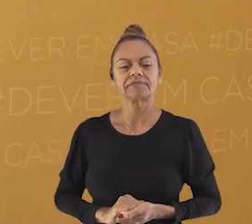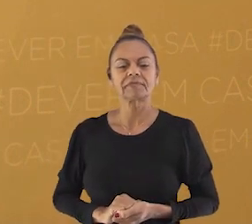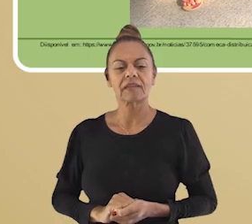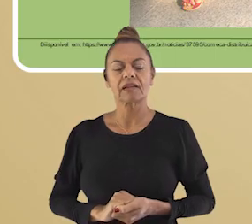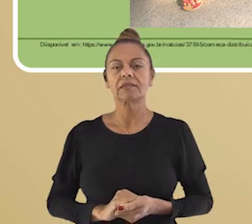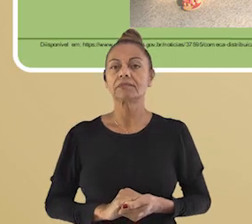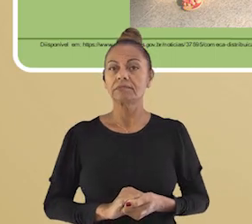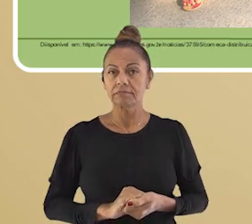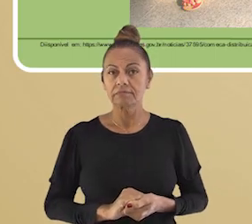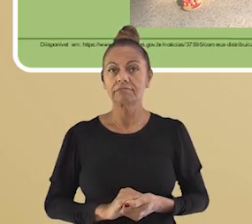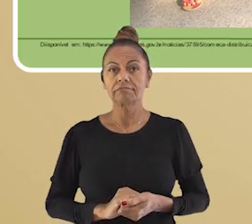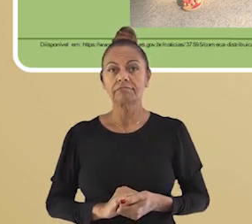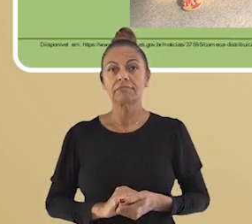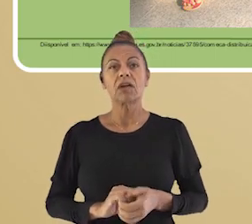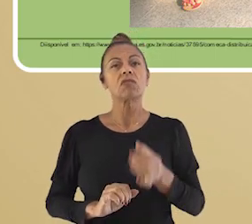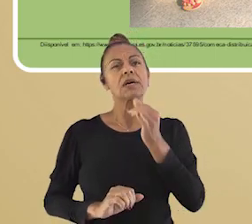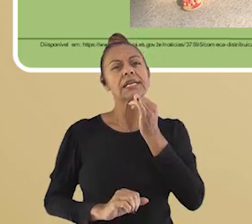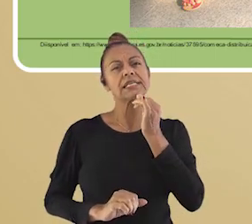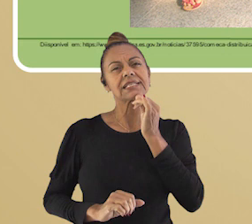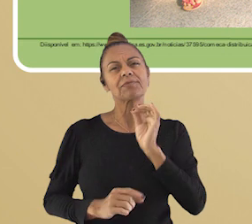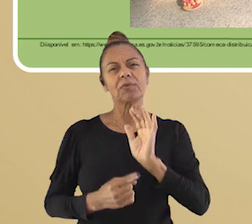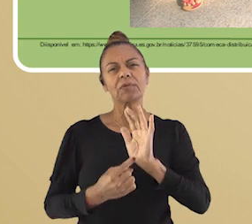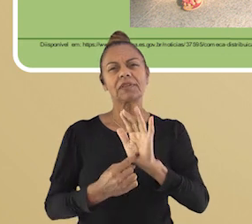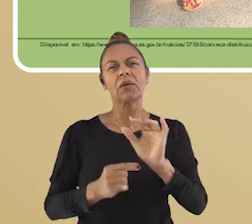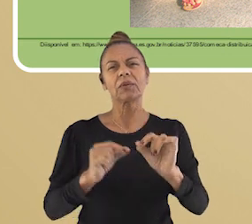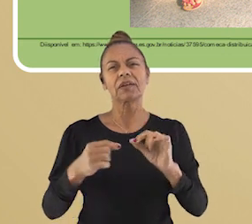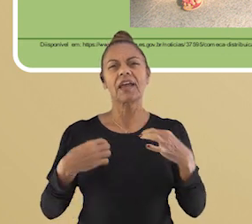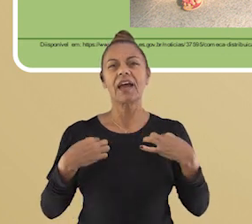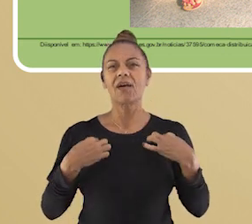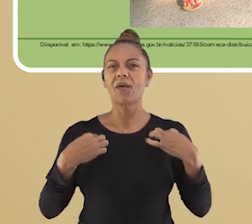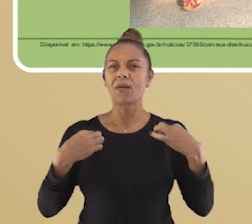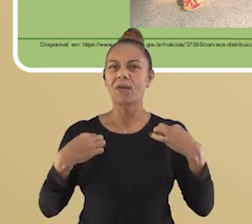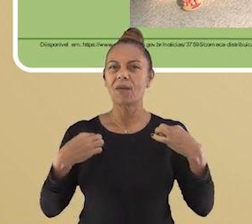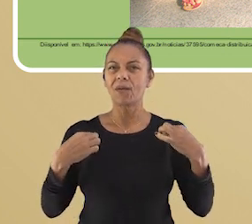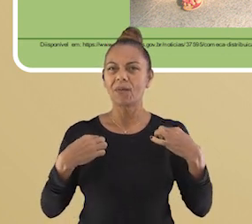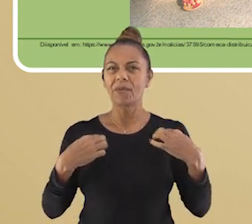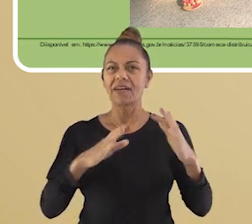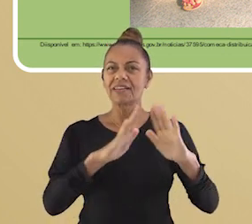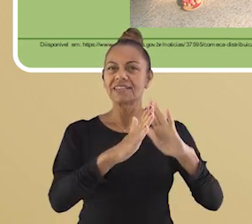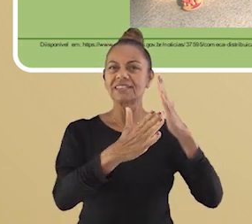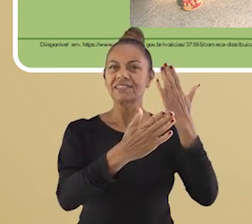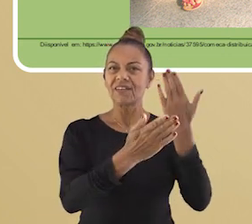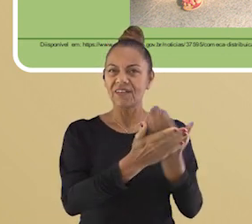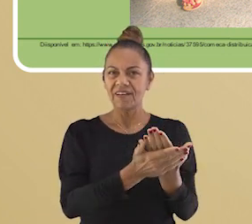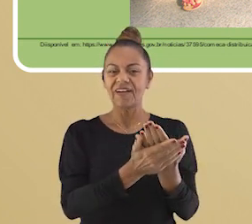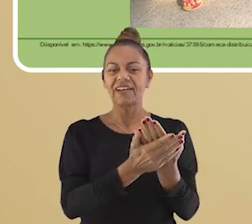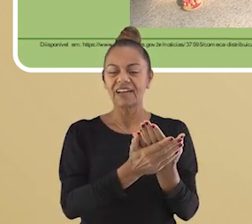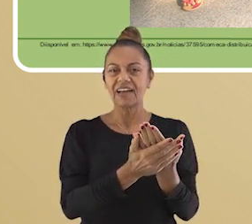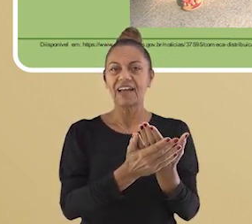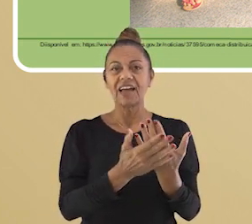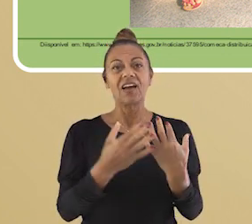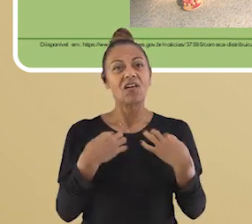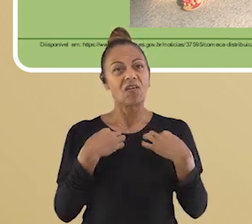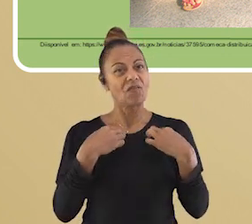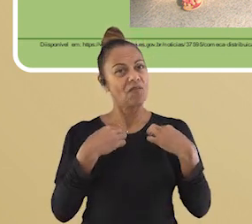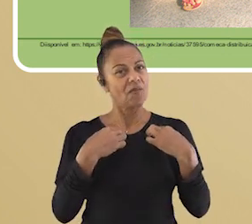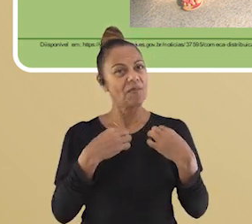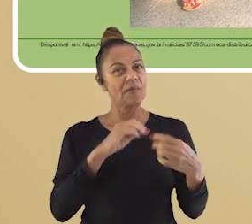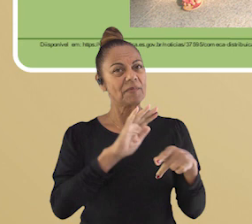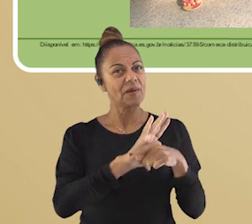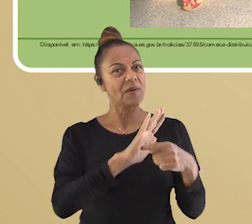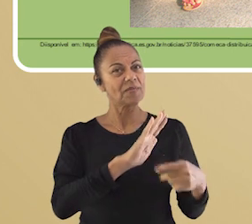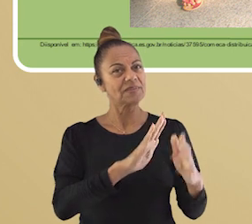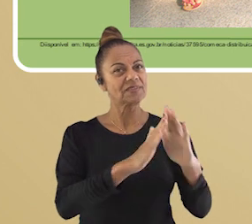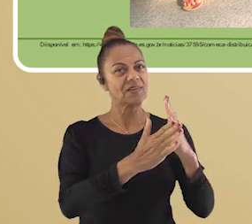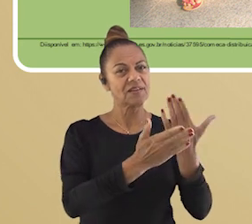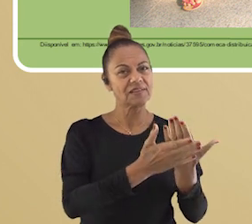exemplo de regra que muda de lugar para lugar são as vestimentas, as roupas. Para ir à escola, usamos